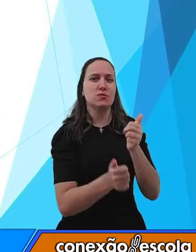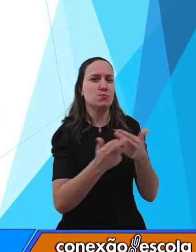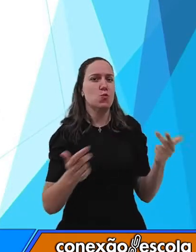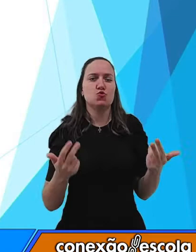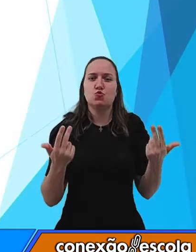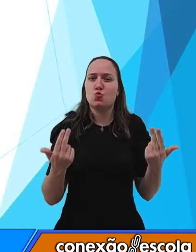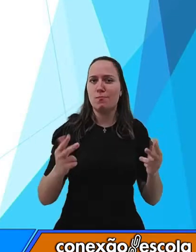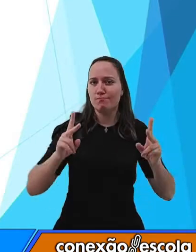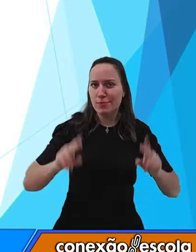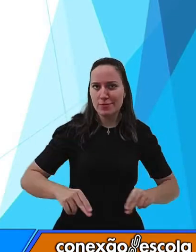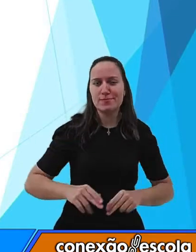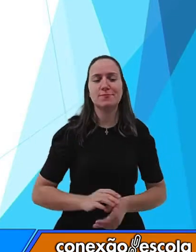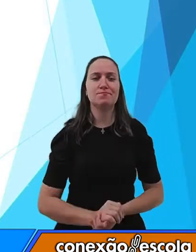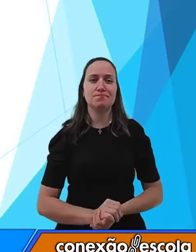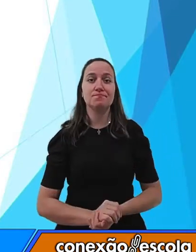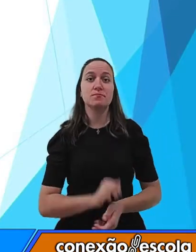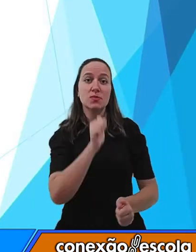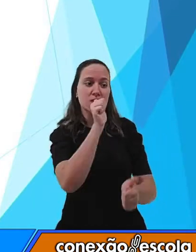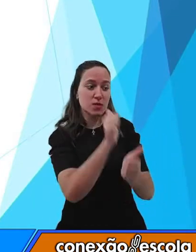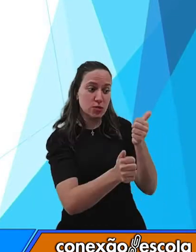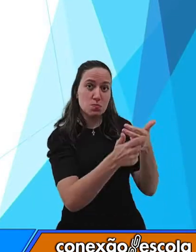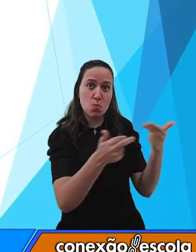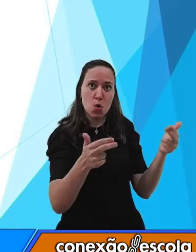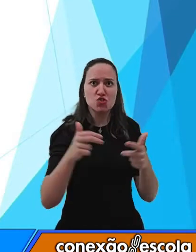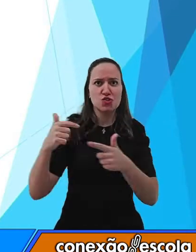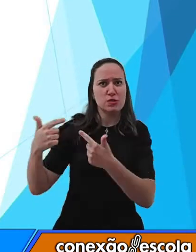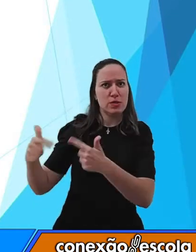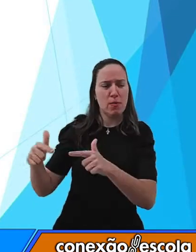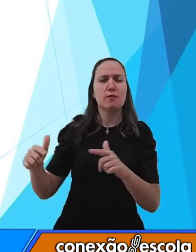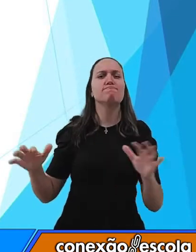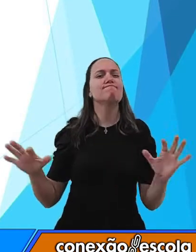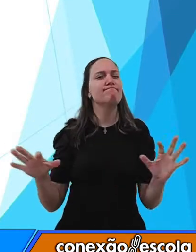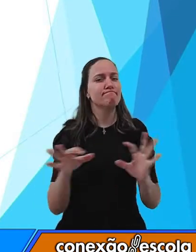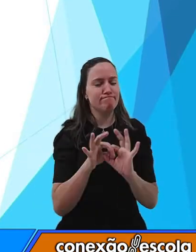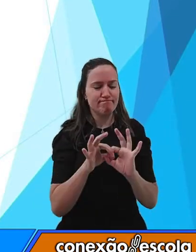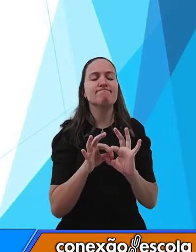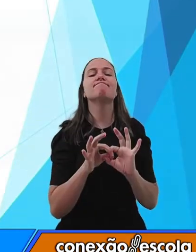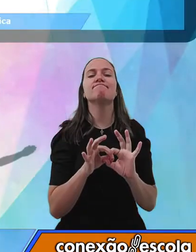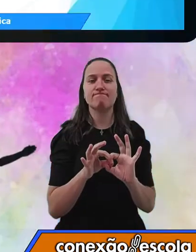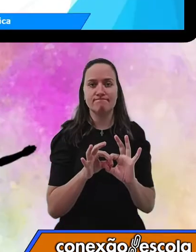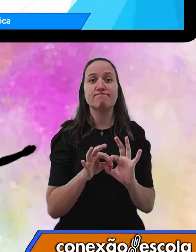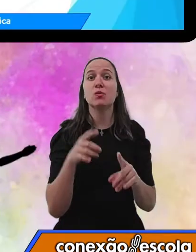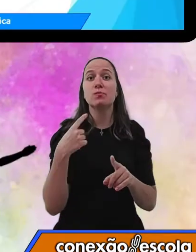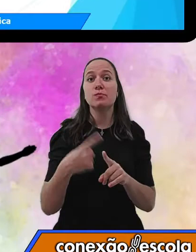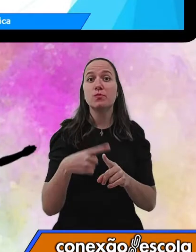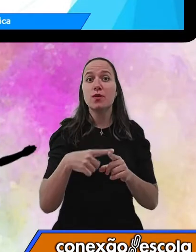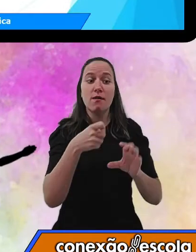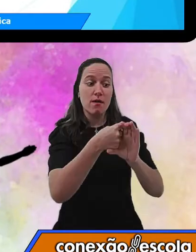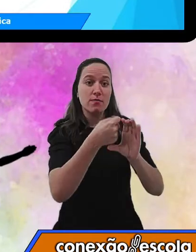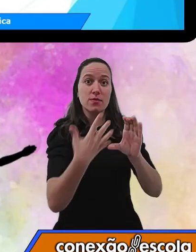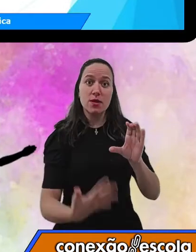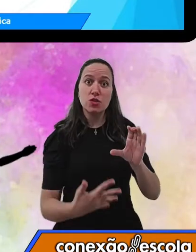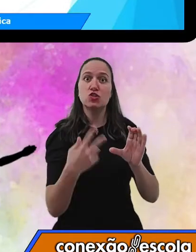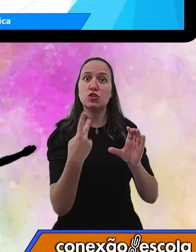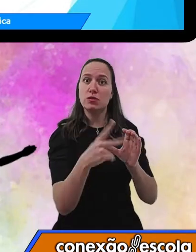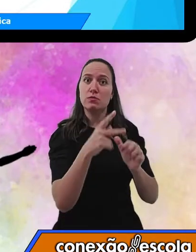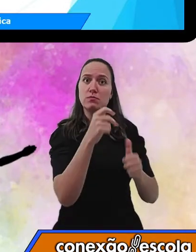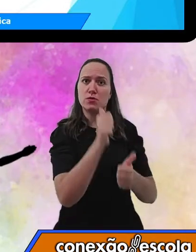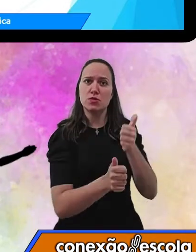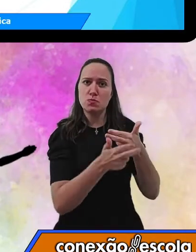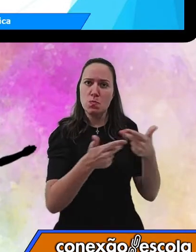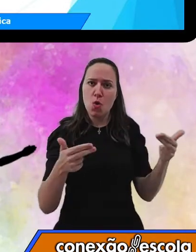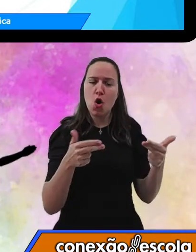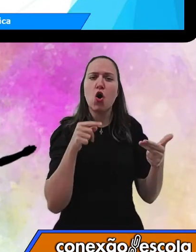O esporte tem muito a ver com o mundo do trabalho, sendo que muitas características do esporte refletem o